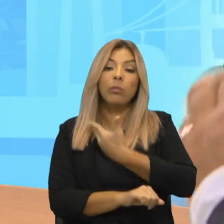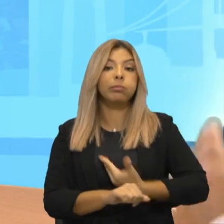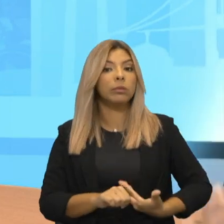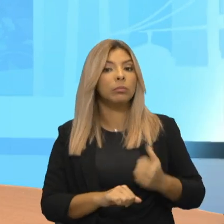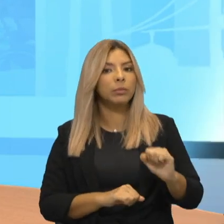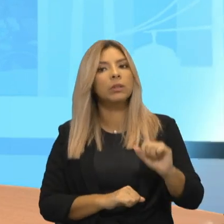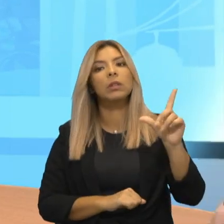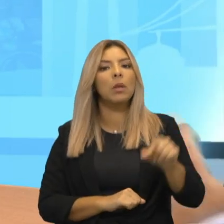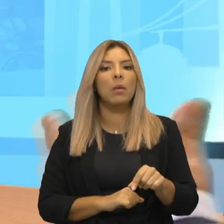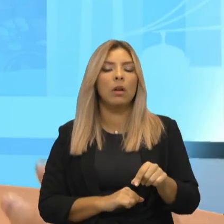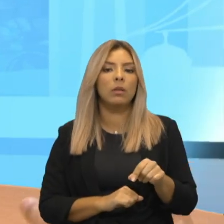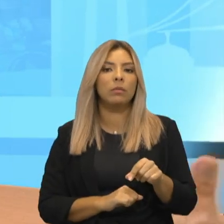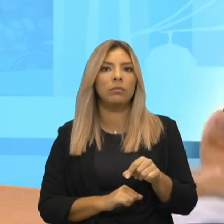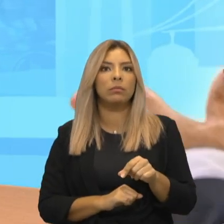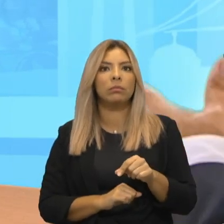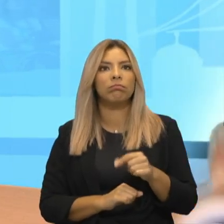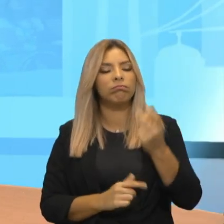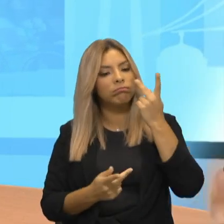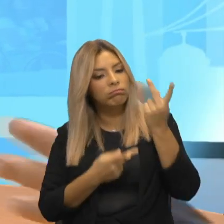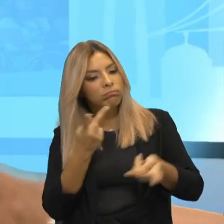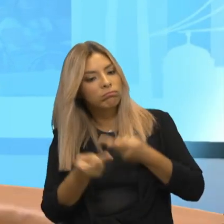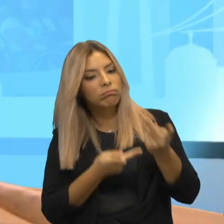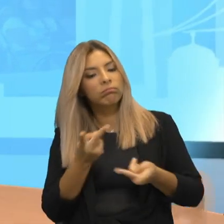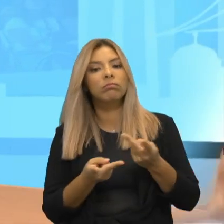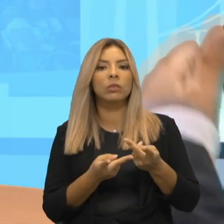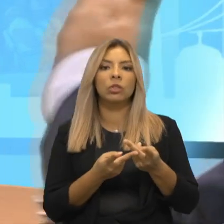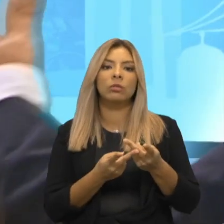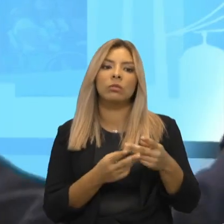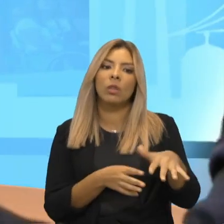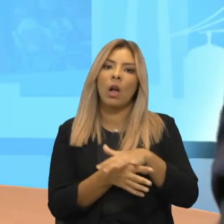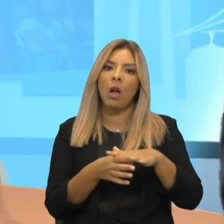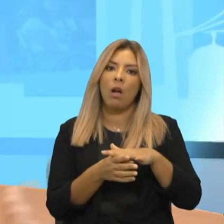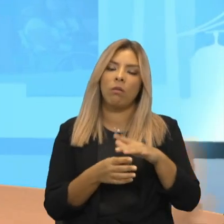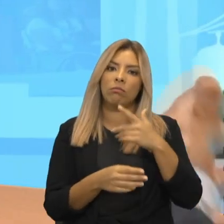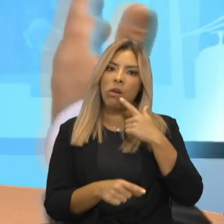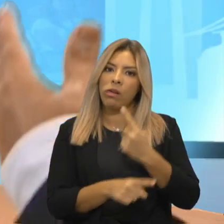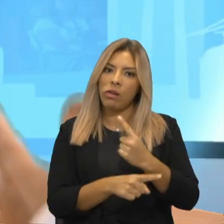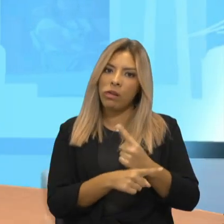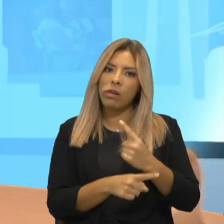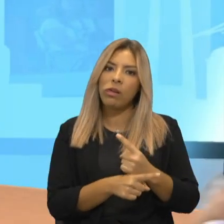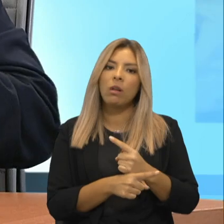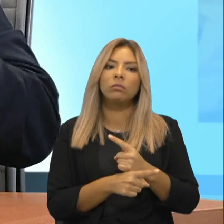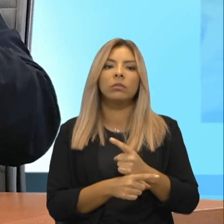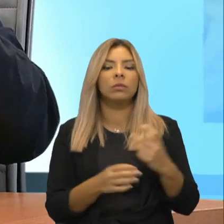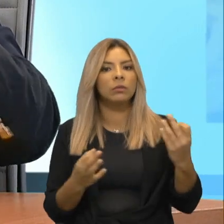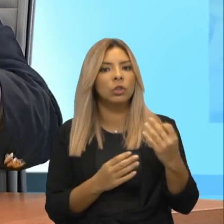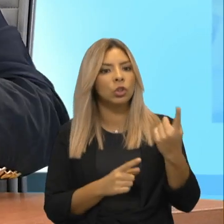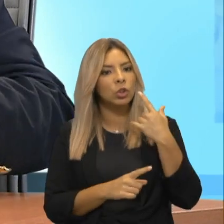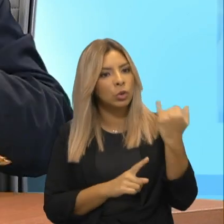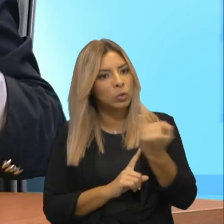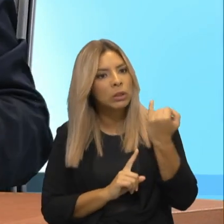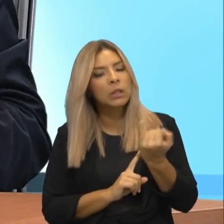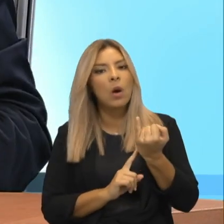lançando luz sobre analítica sobre o estado atual da congregação e das suas instituições educativas